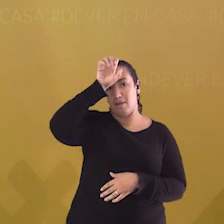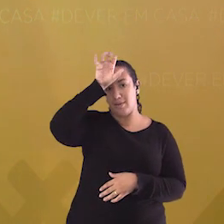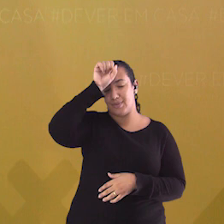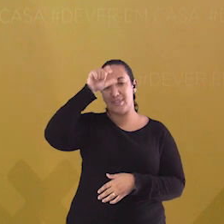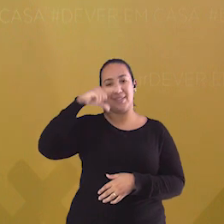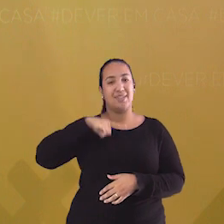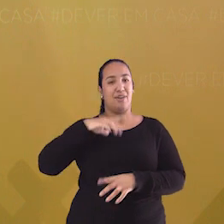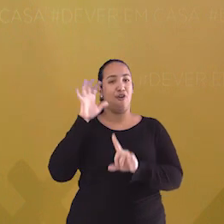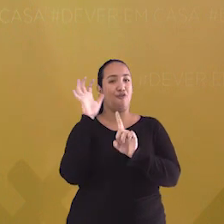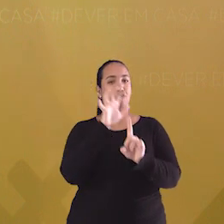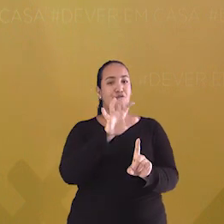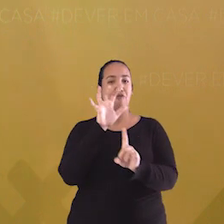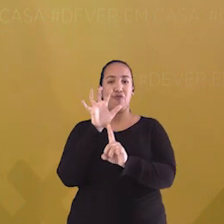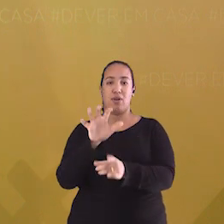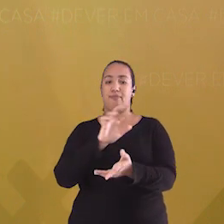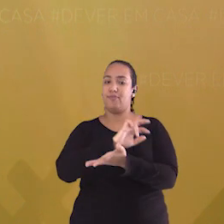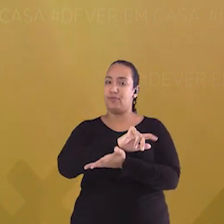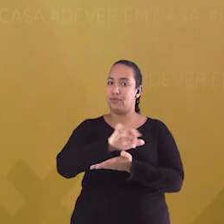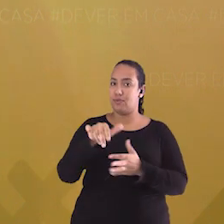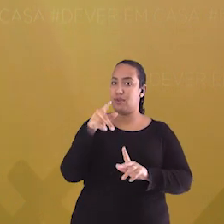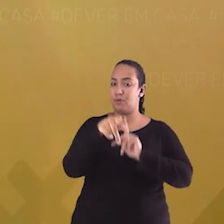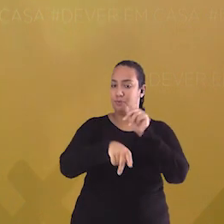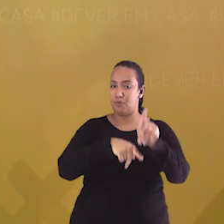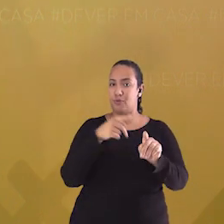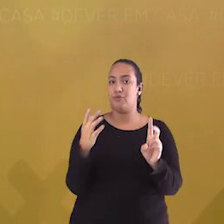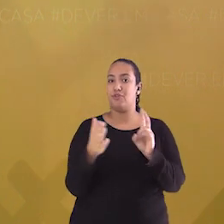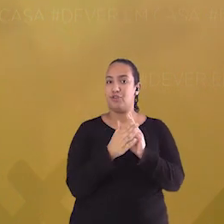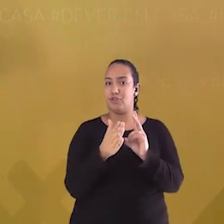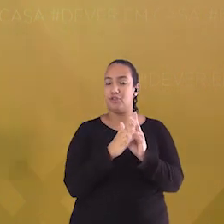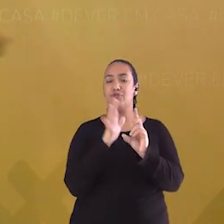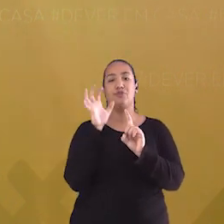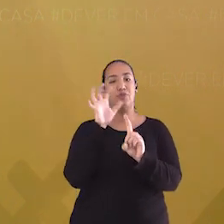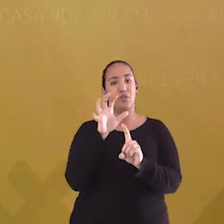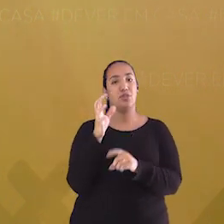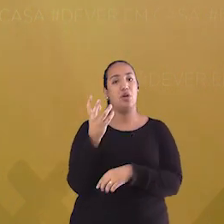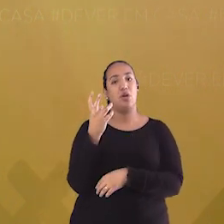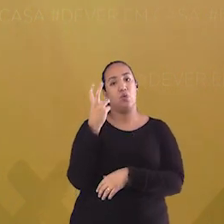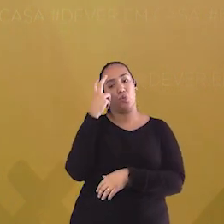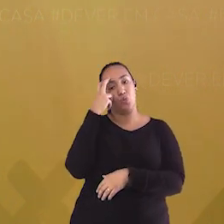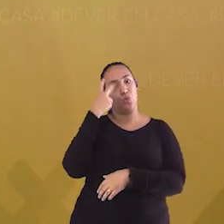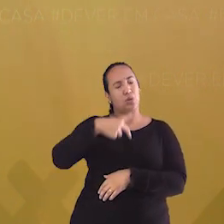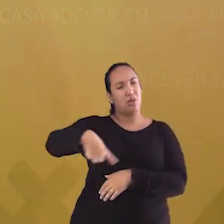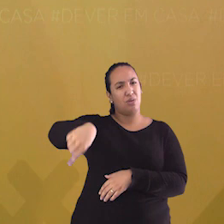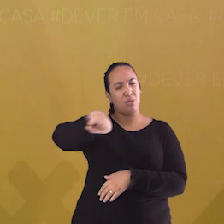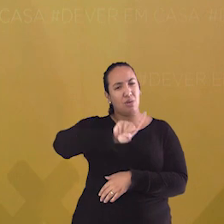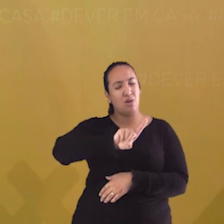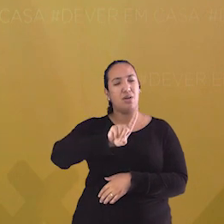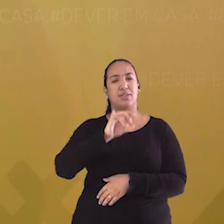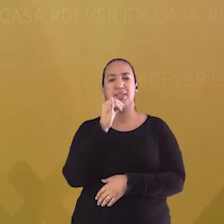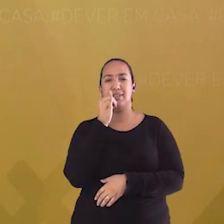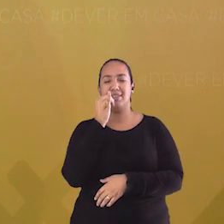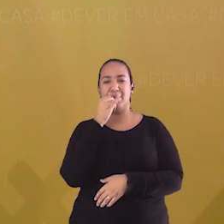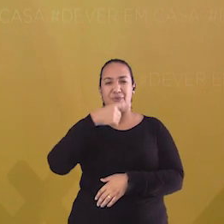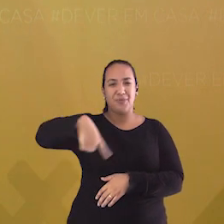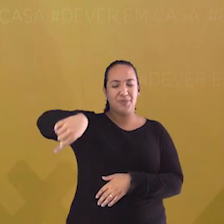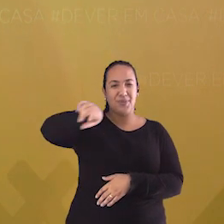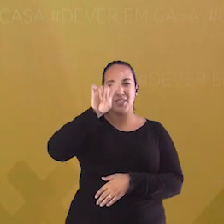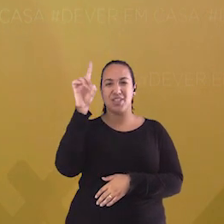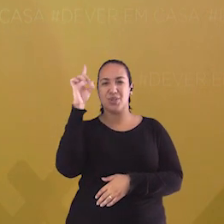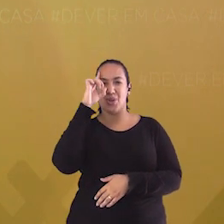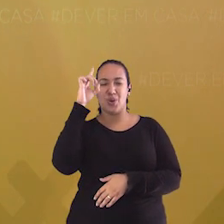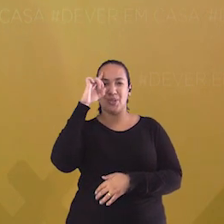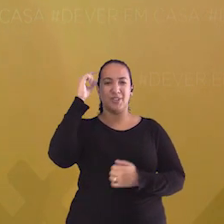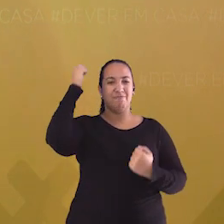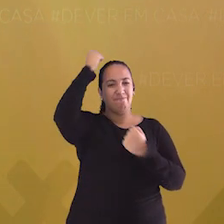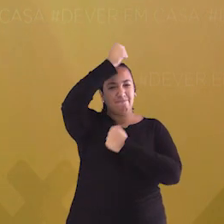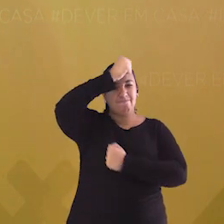as influências dos povos indígenas sobre os nossos costumes. Por exemplo, sabe esse costume de tomar banho